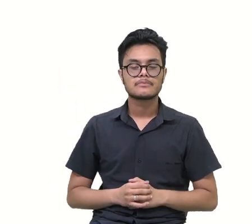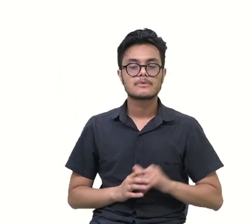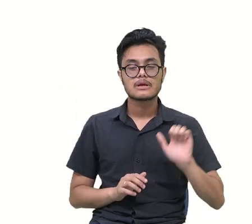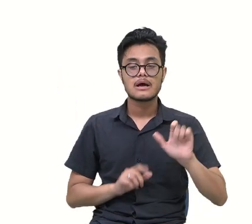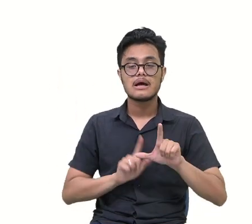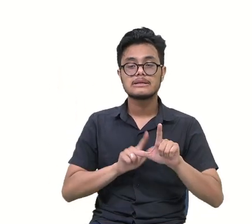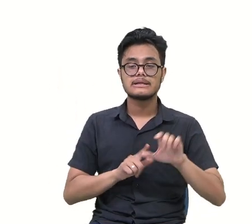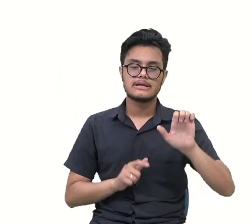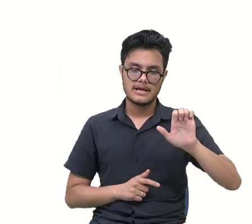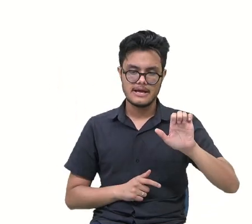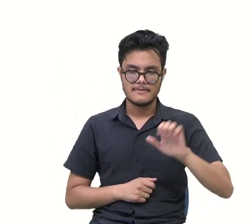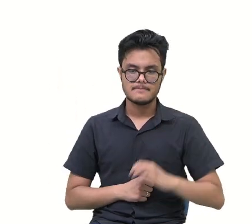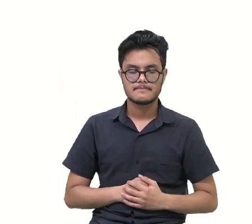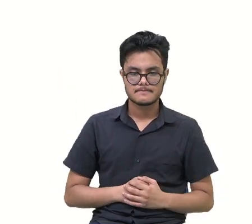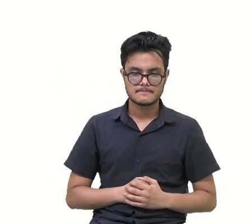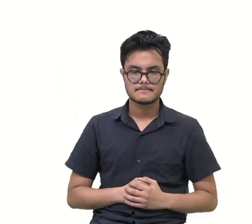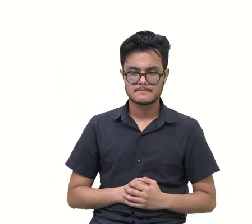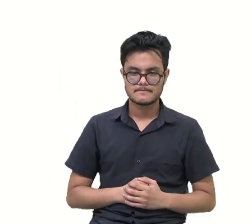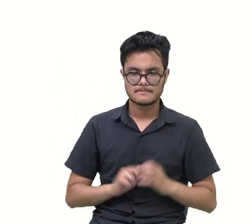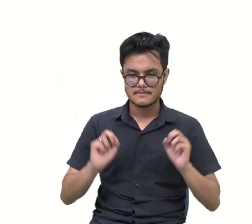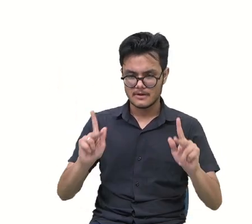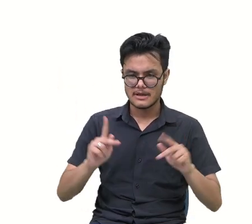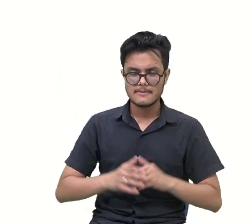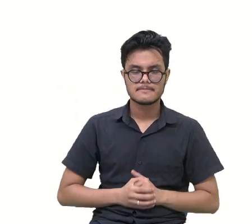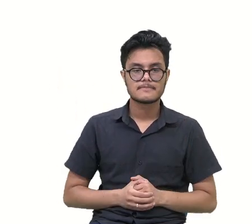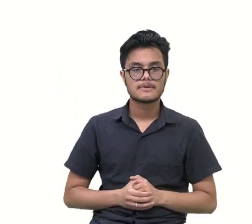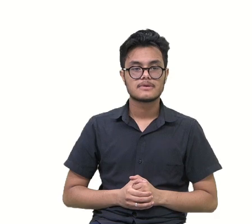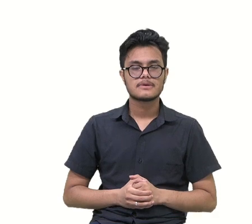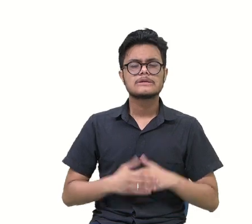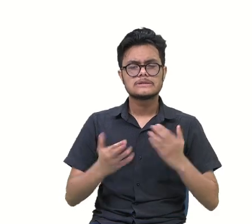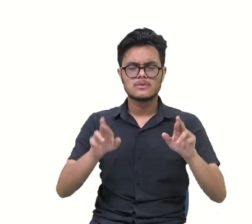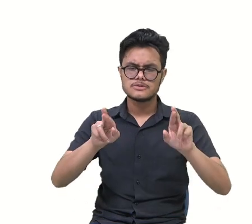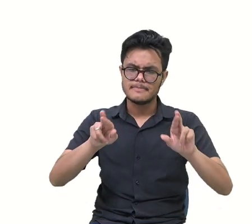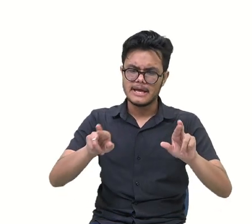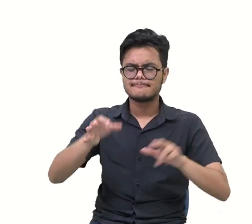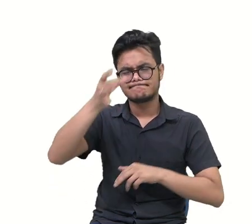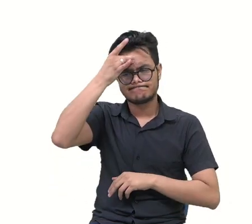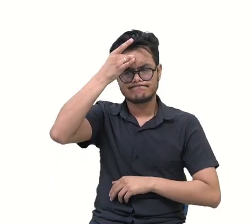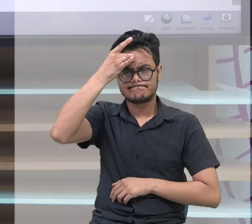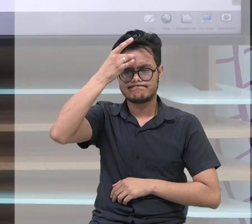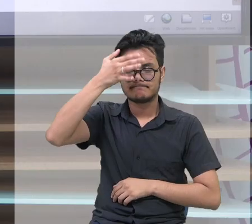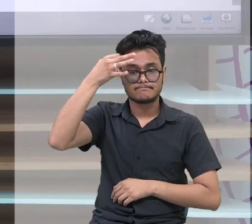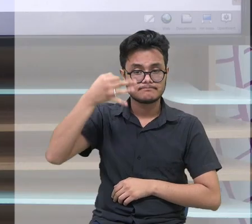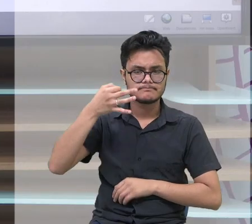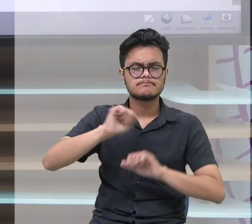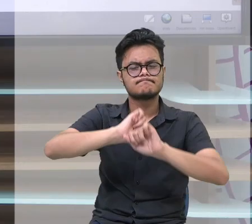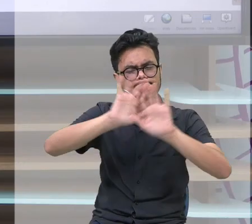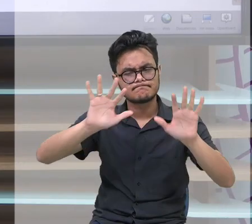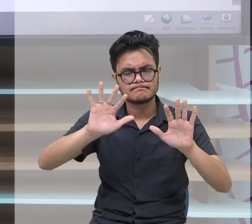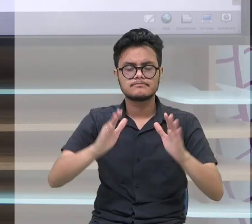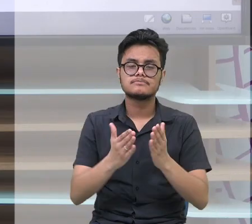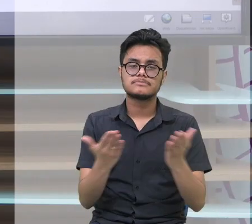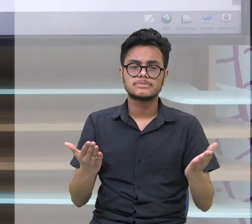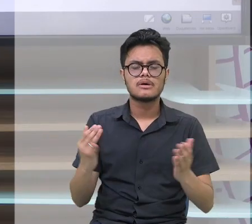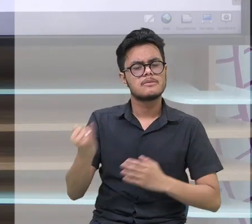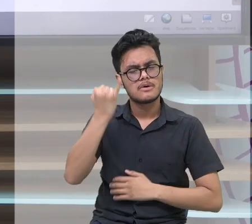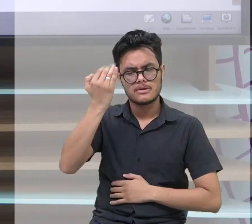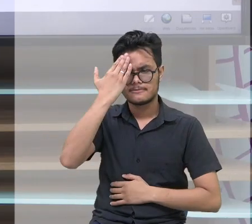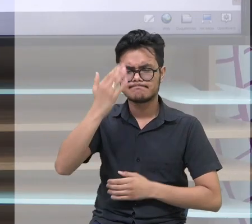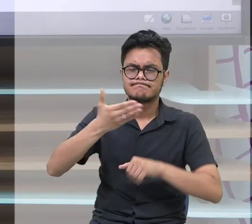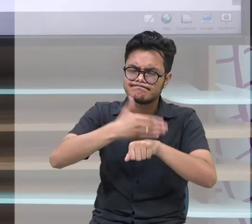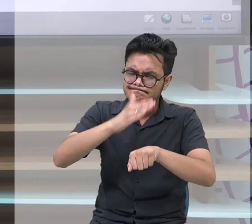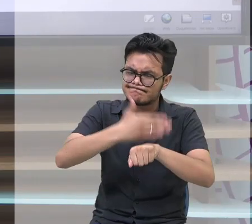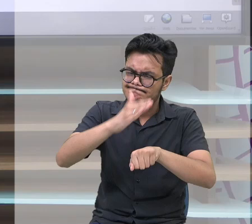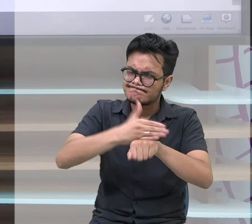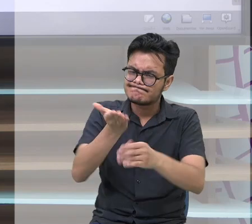aqui a letra E. Tá bom, meus amigos? Espero que tenha ficado claro para vocês. É importante que vocês se